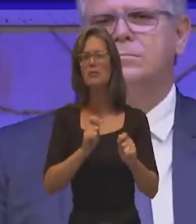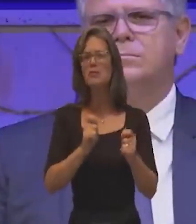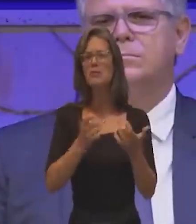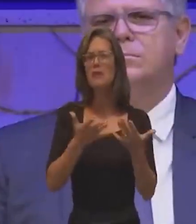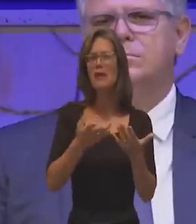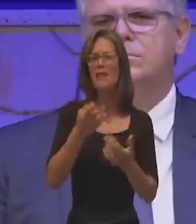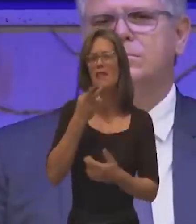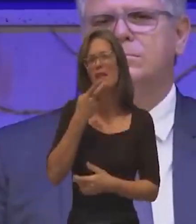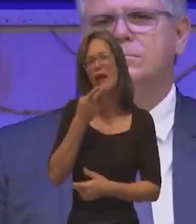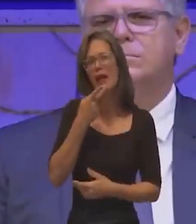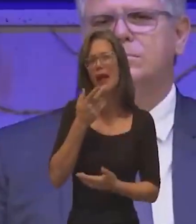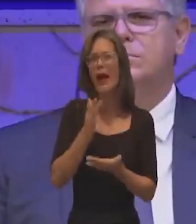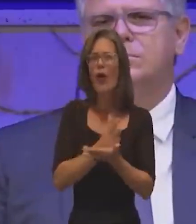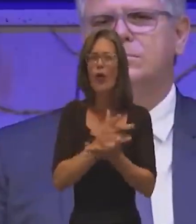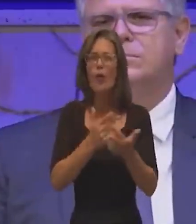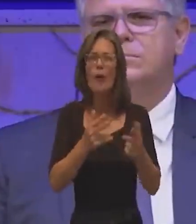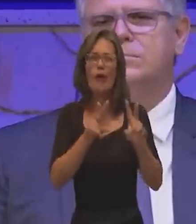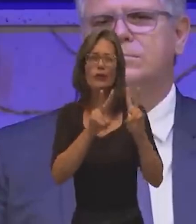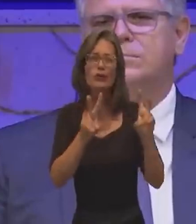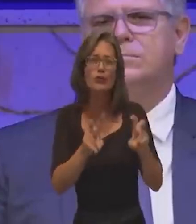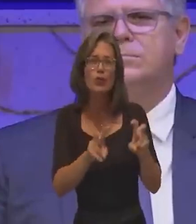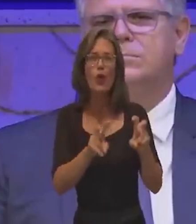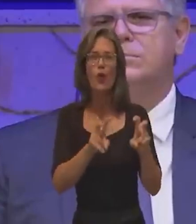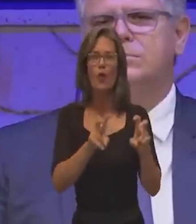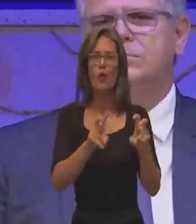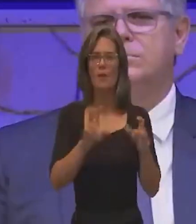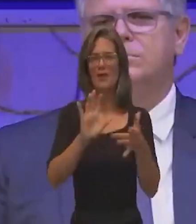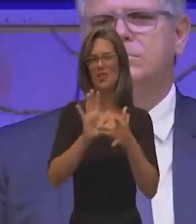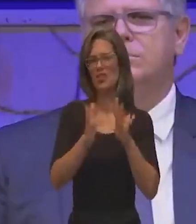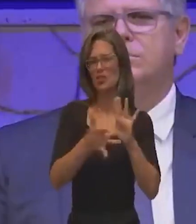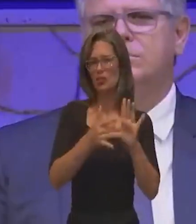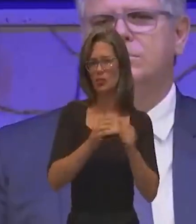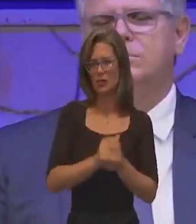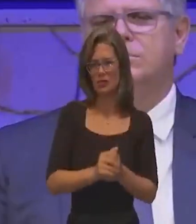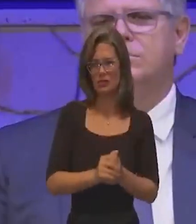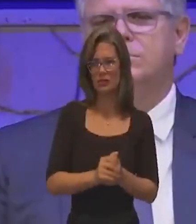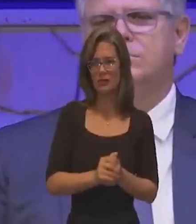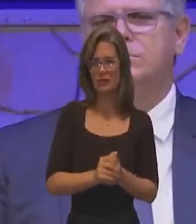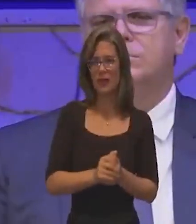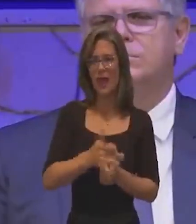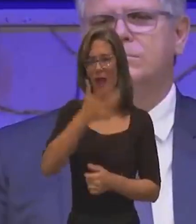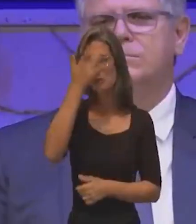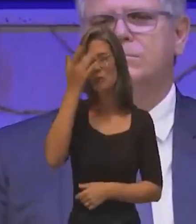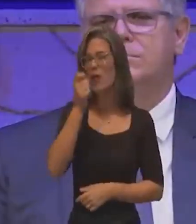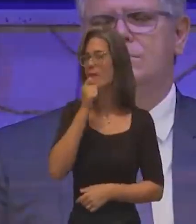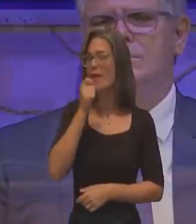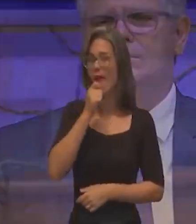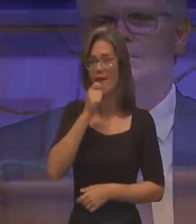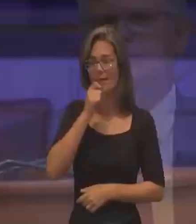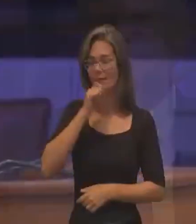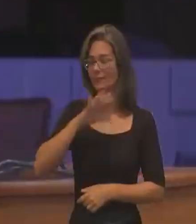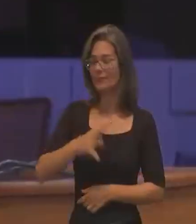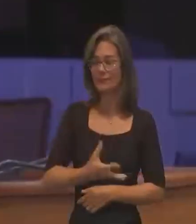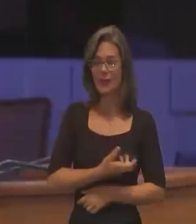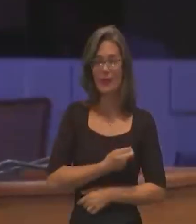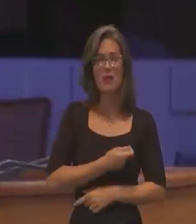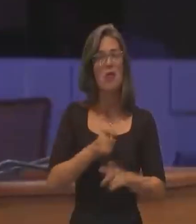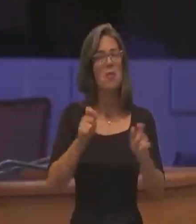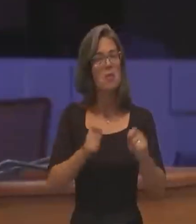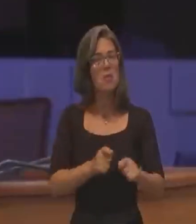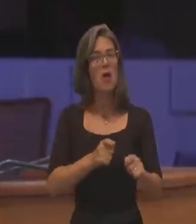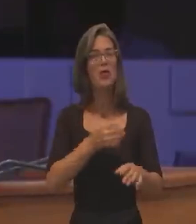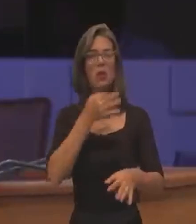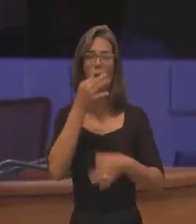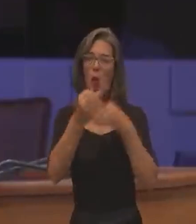do próprio Cristo. As pessoas que não experimentaram a salvação podem